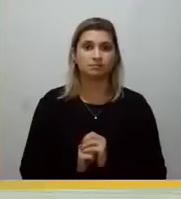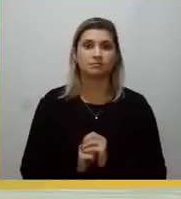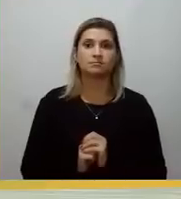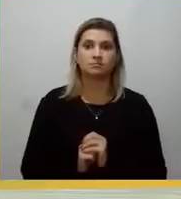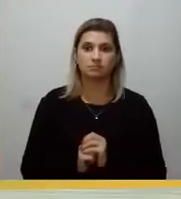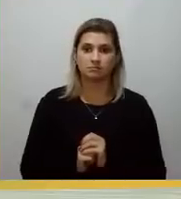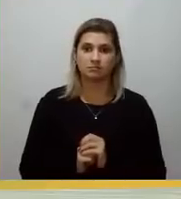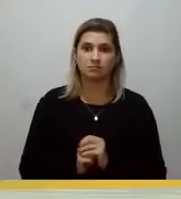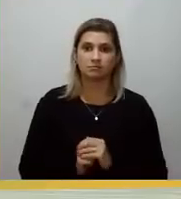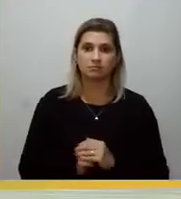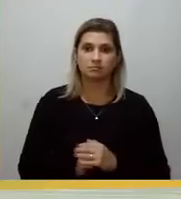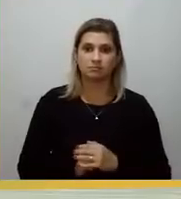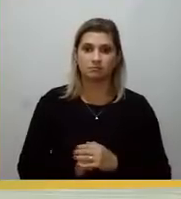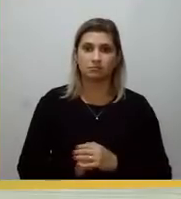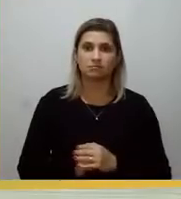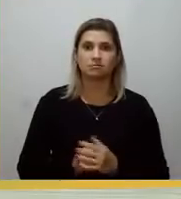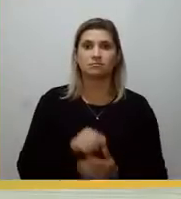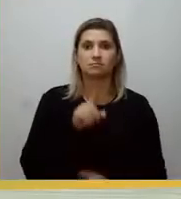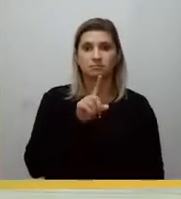No ano de